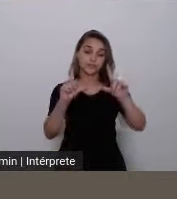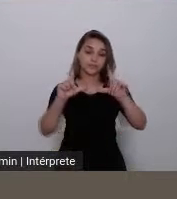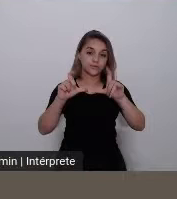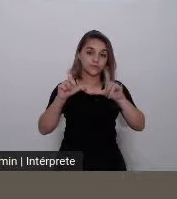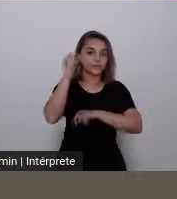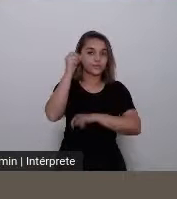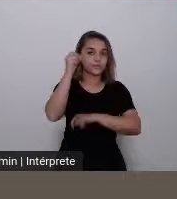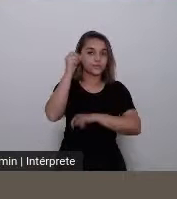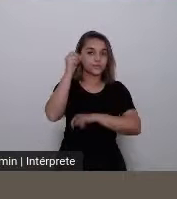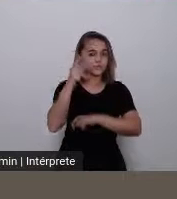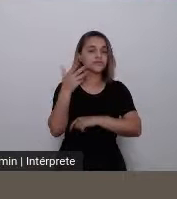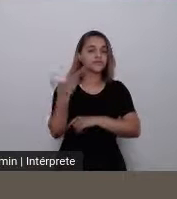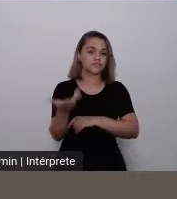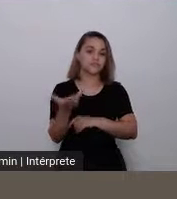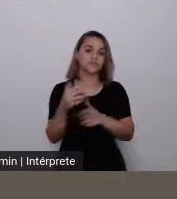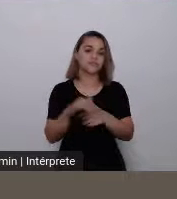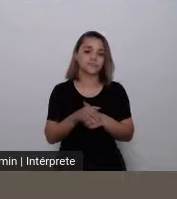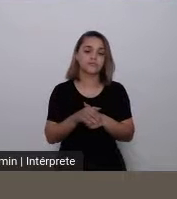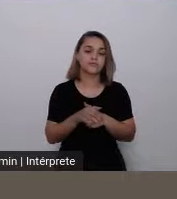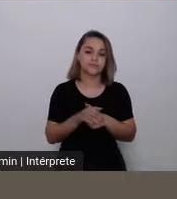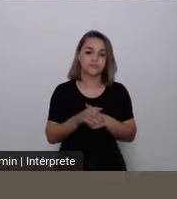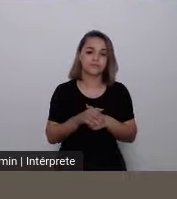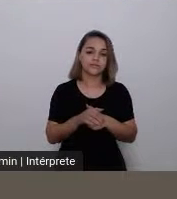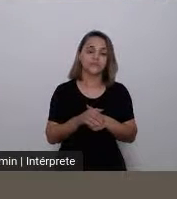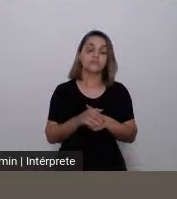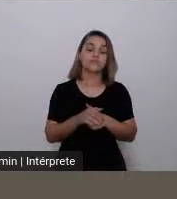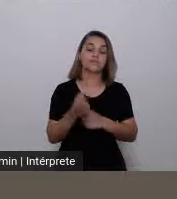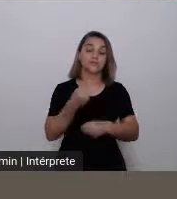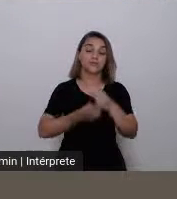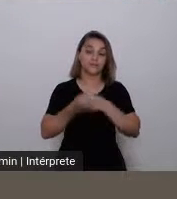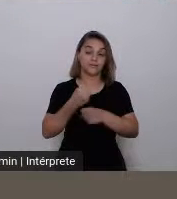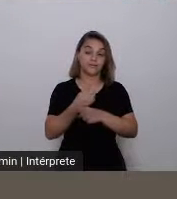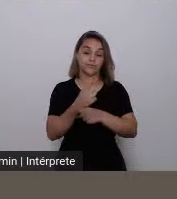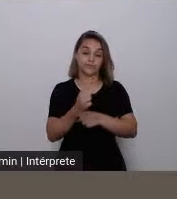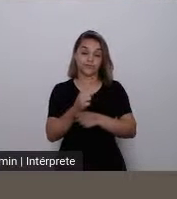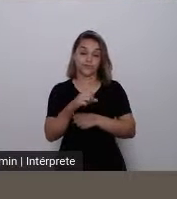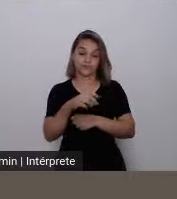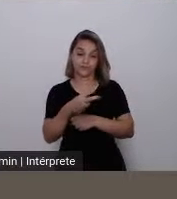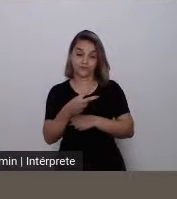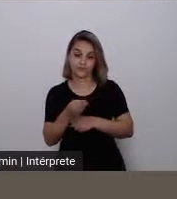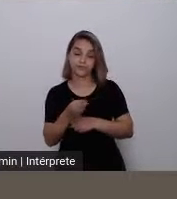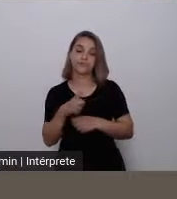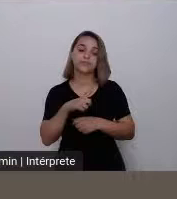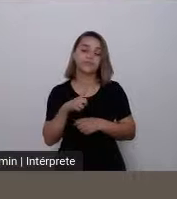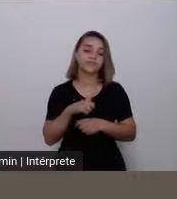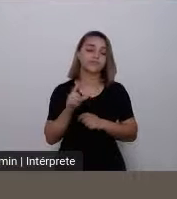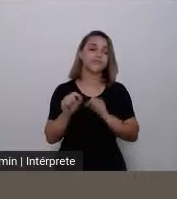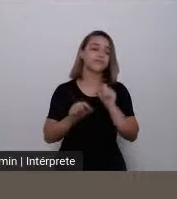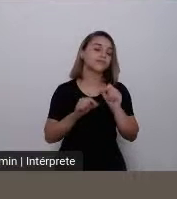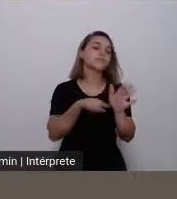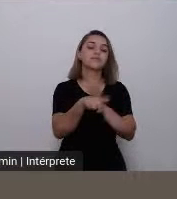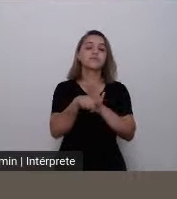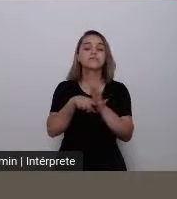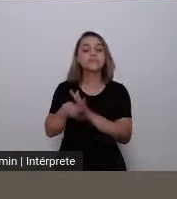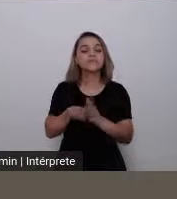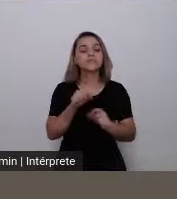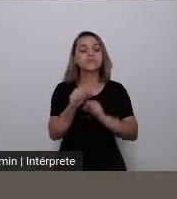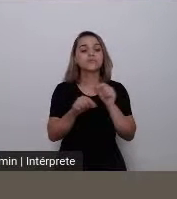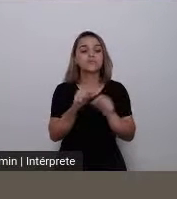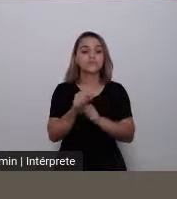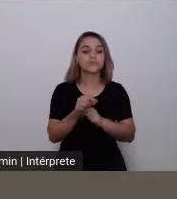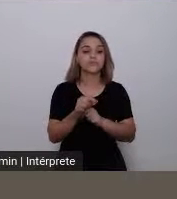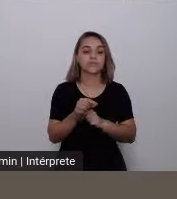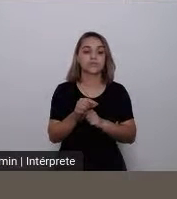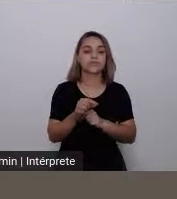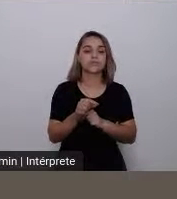Fotografia, Cultura e Fotografia Paulistana no século XX, que ao longo da pesquisa ganhou forma como volume final, integra, porém, uma trilogia abrangente sobre o